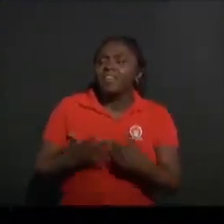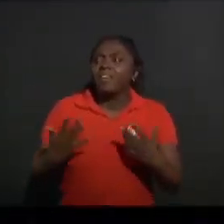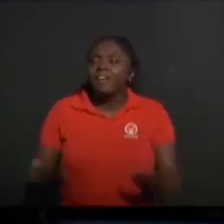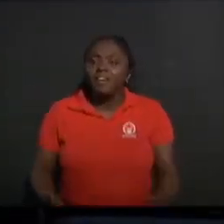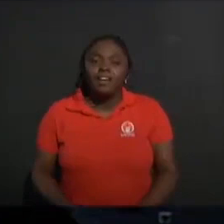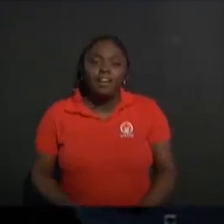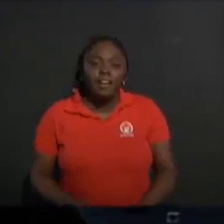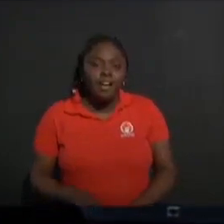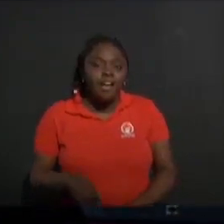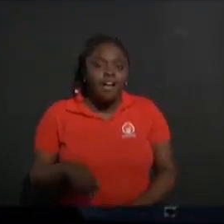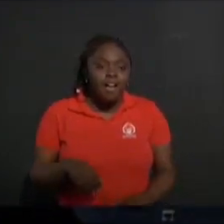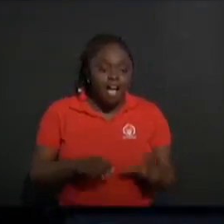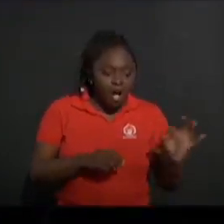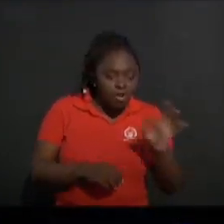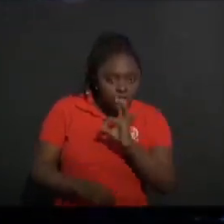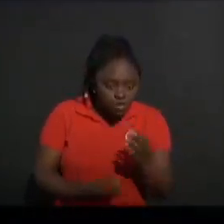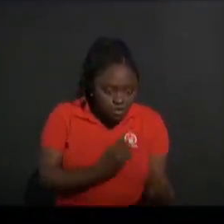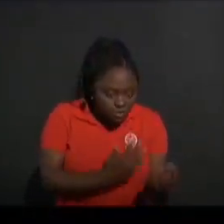queimar as rodinhas assim, ó.